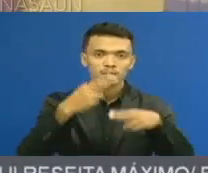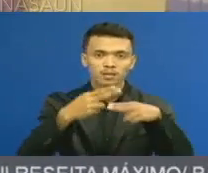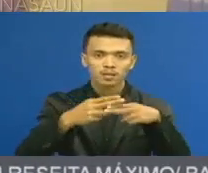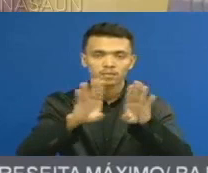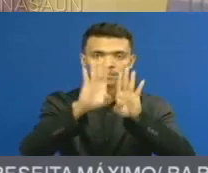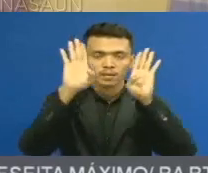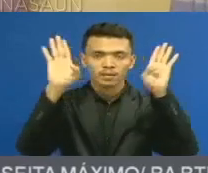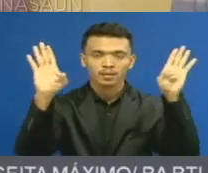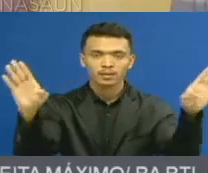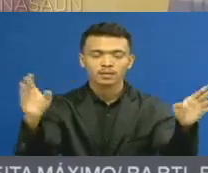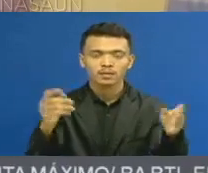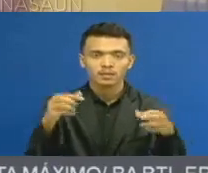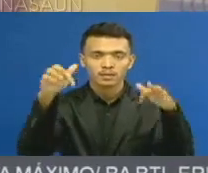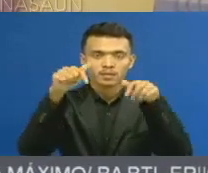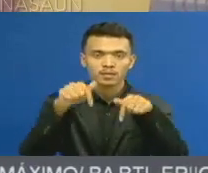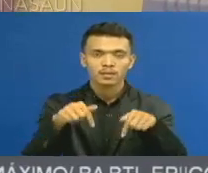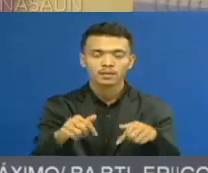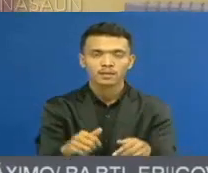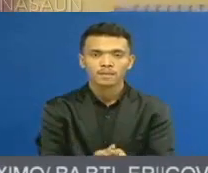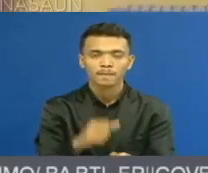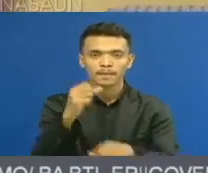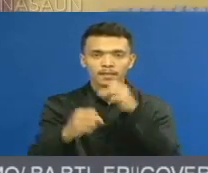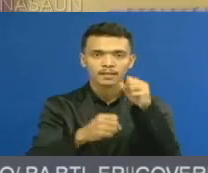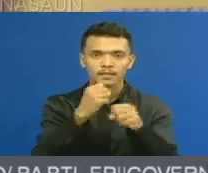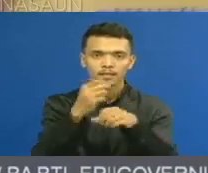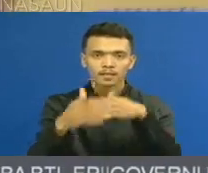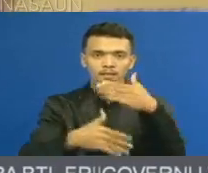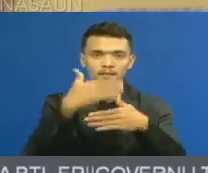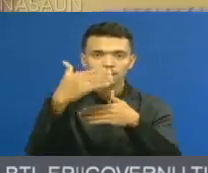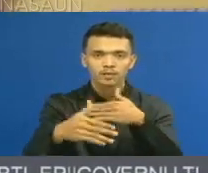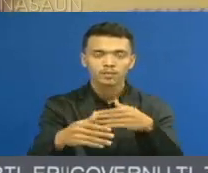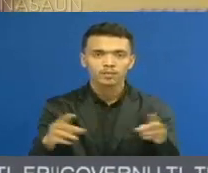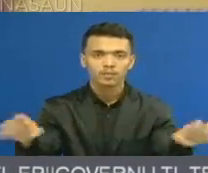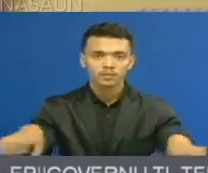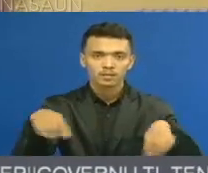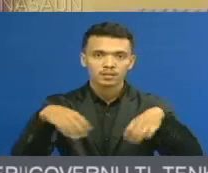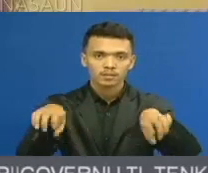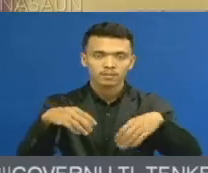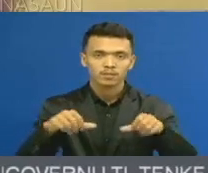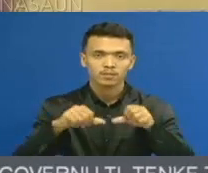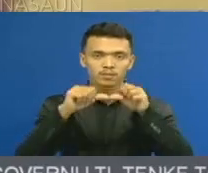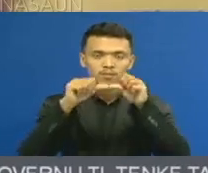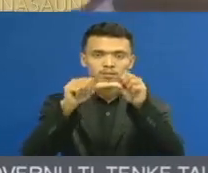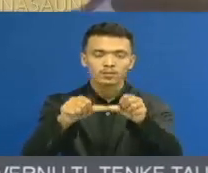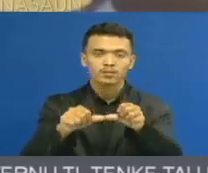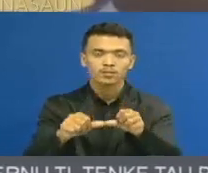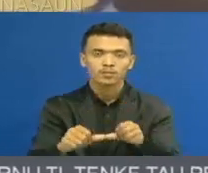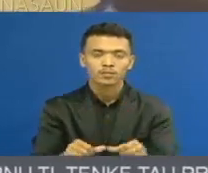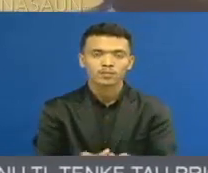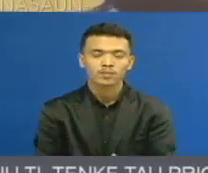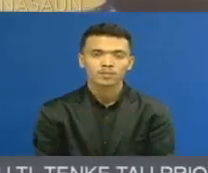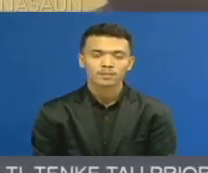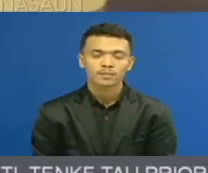lança estrada importante de nem, cada que ano tinha oi né, obra lá na Vassarona,